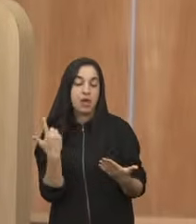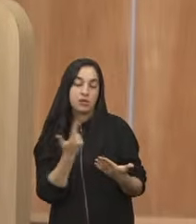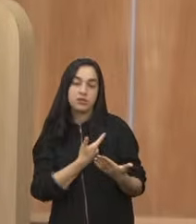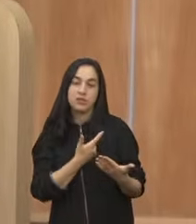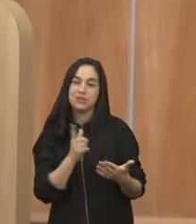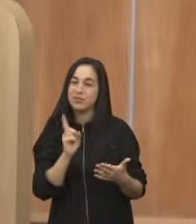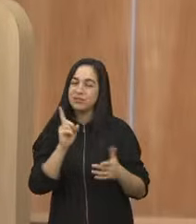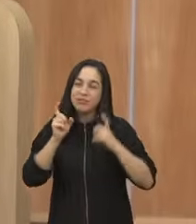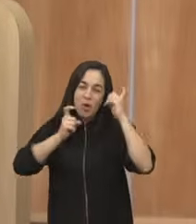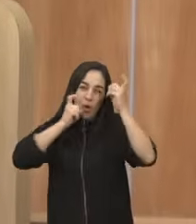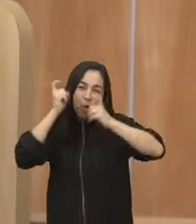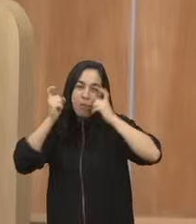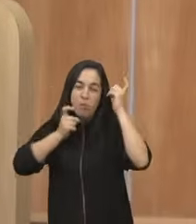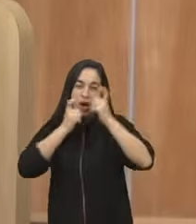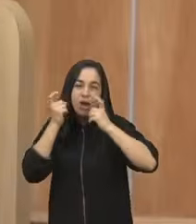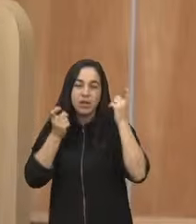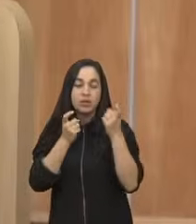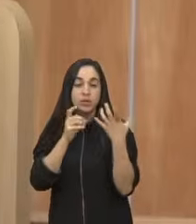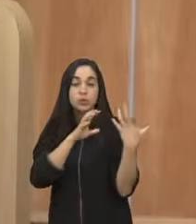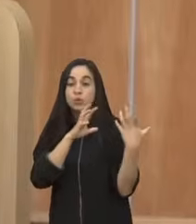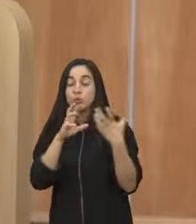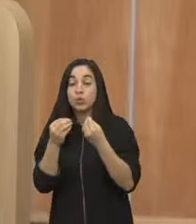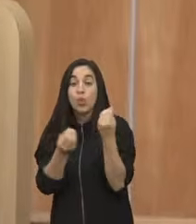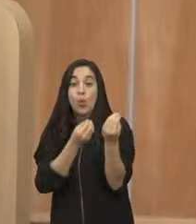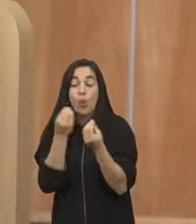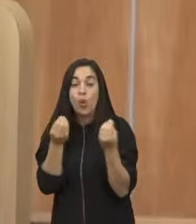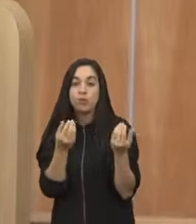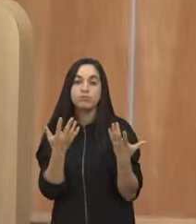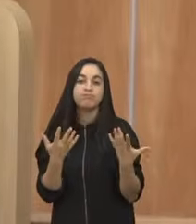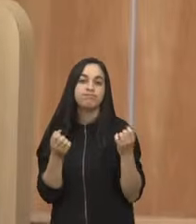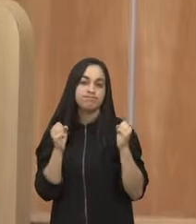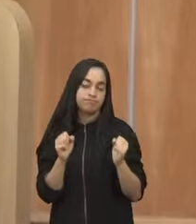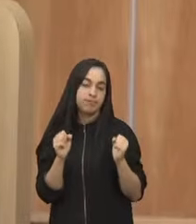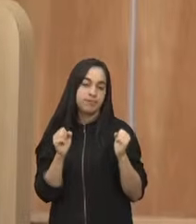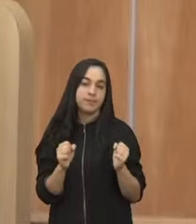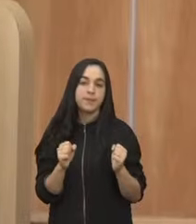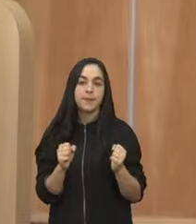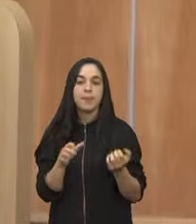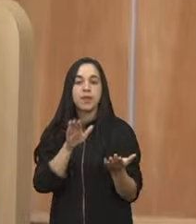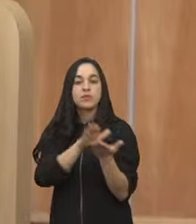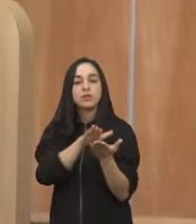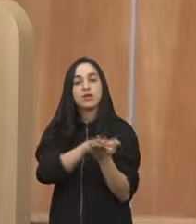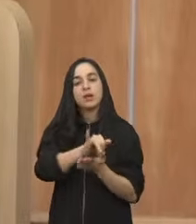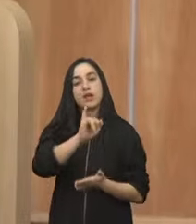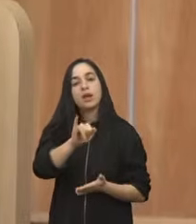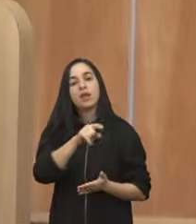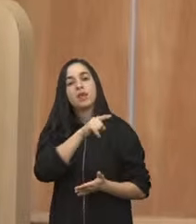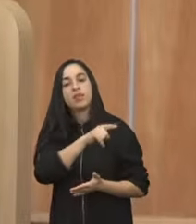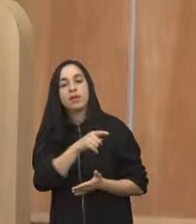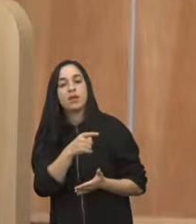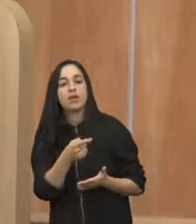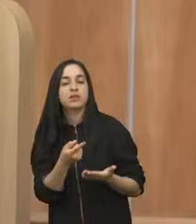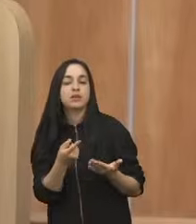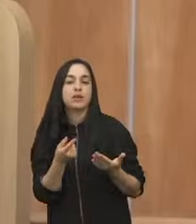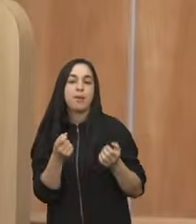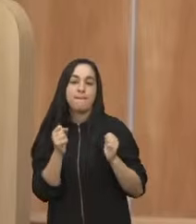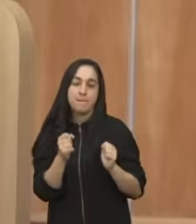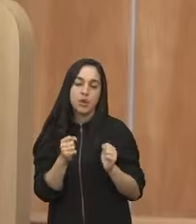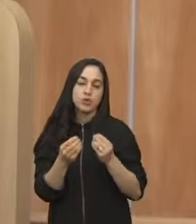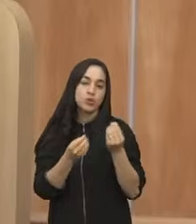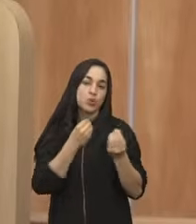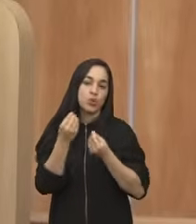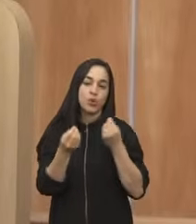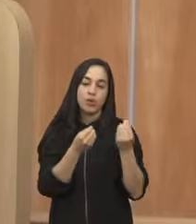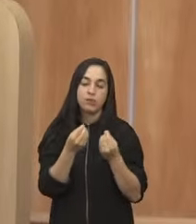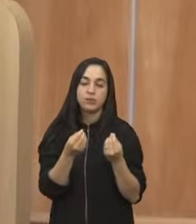com a reforma tributária num todo. Jacareí pode compensar essa questão do baixa arrecadação do ISS com uma